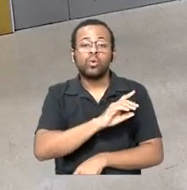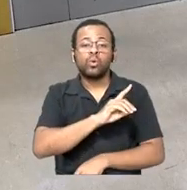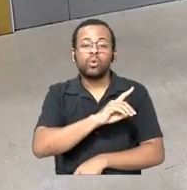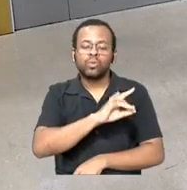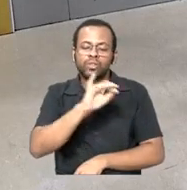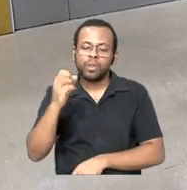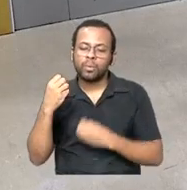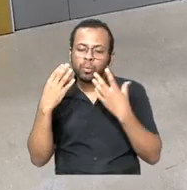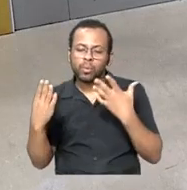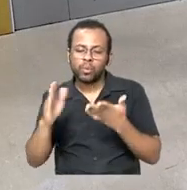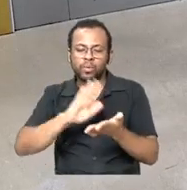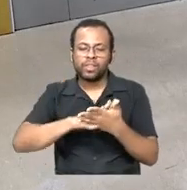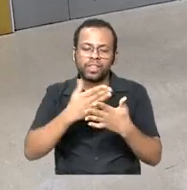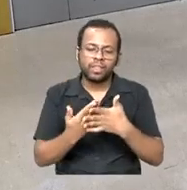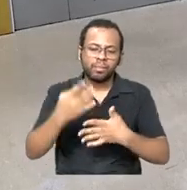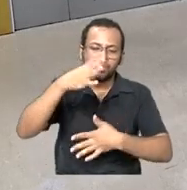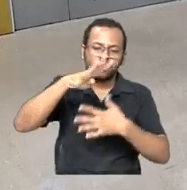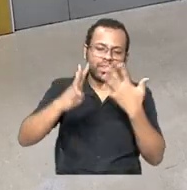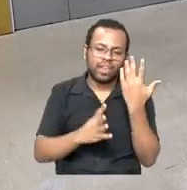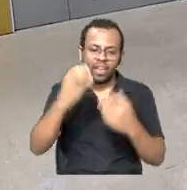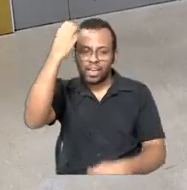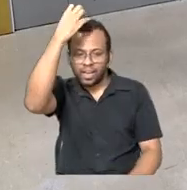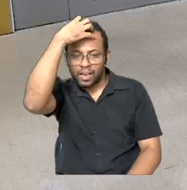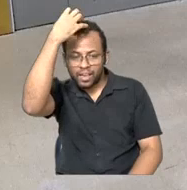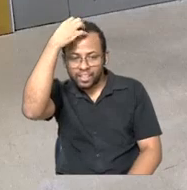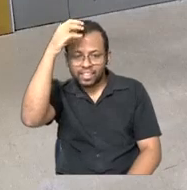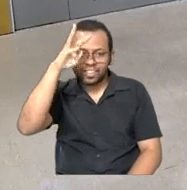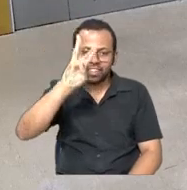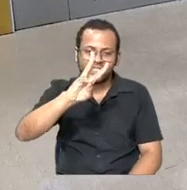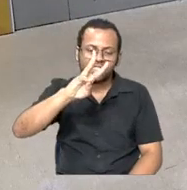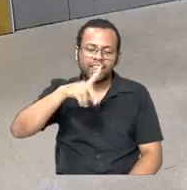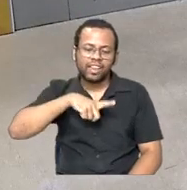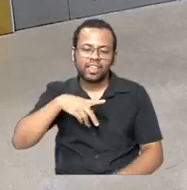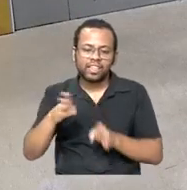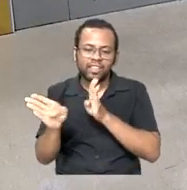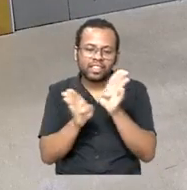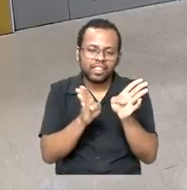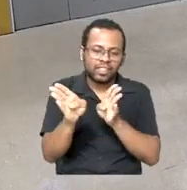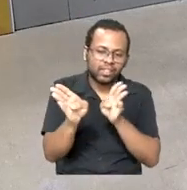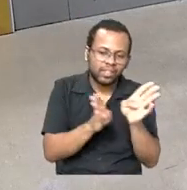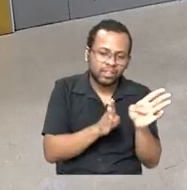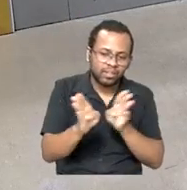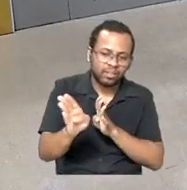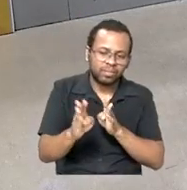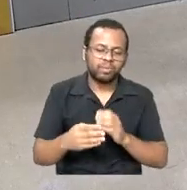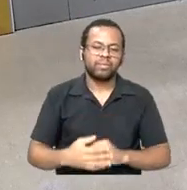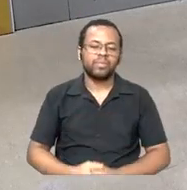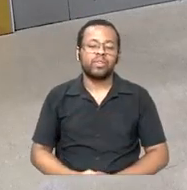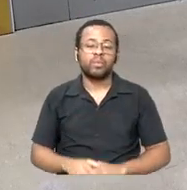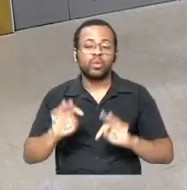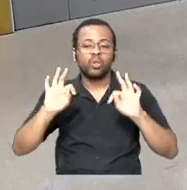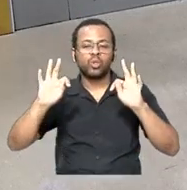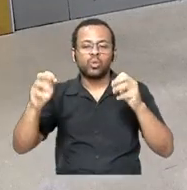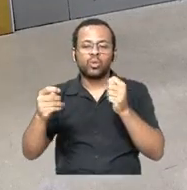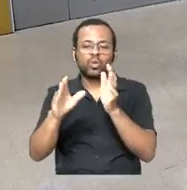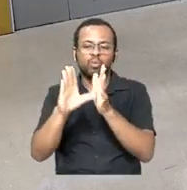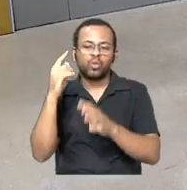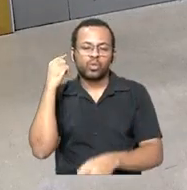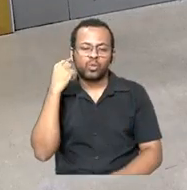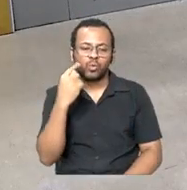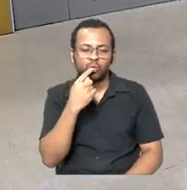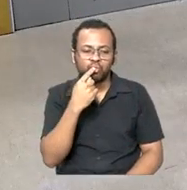intérprete de libras hoje temos o trabalho do Wagner Guimarães garantindo acessibilidade do nosso programa para toda a comunidade